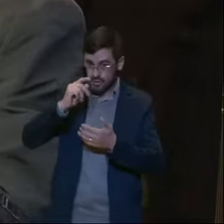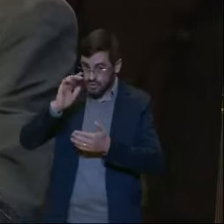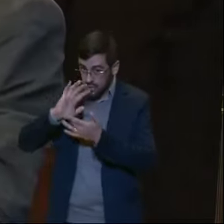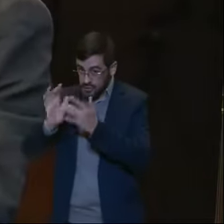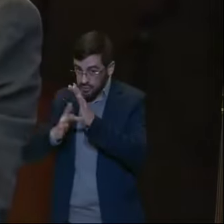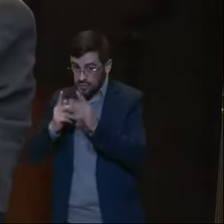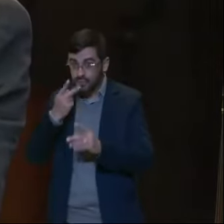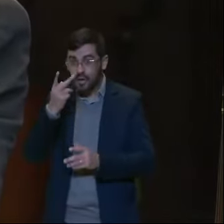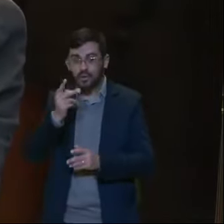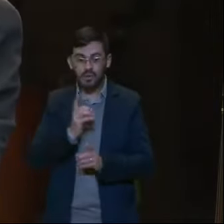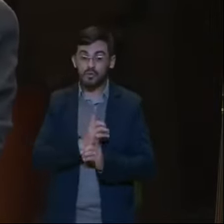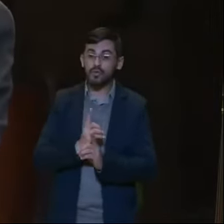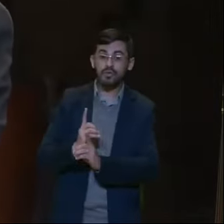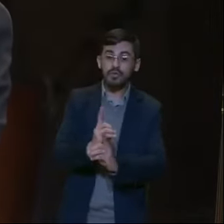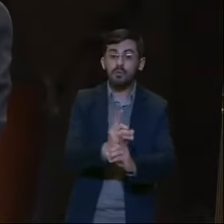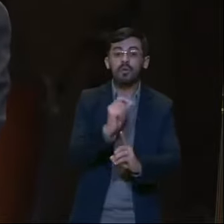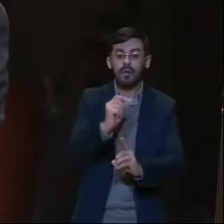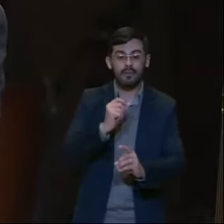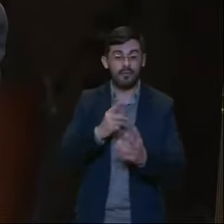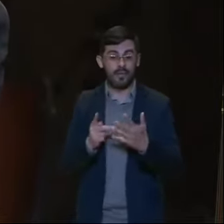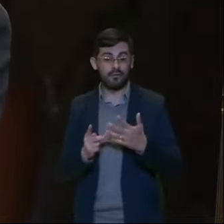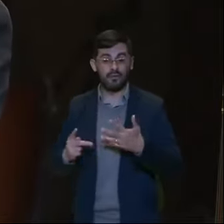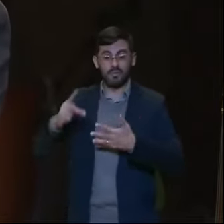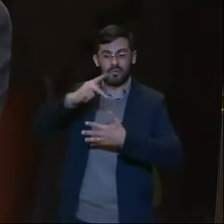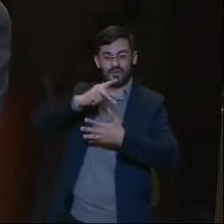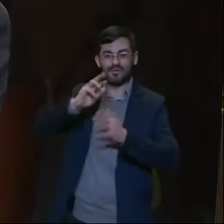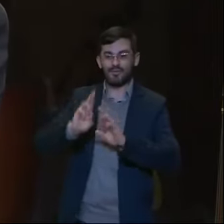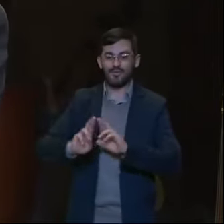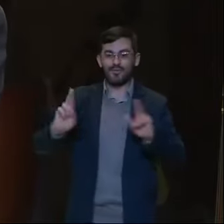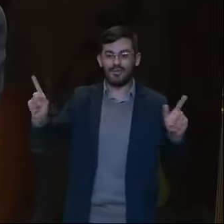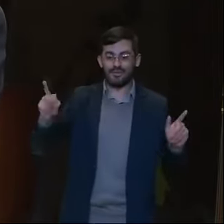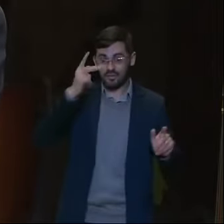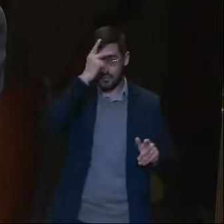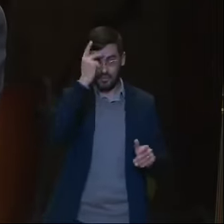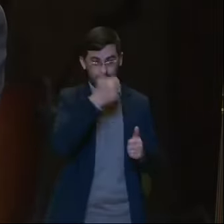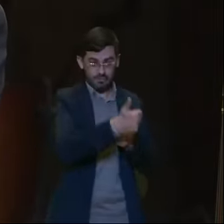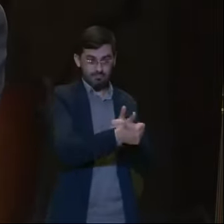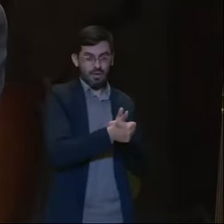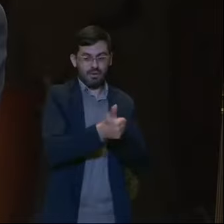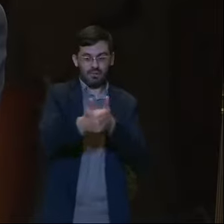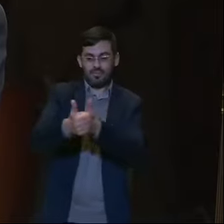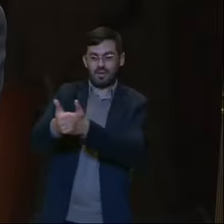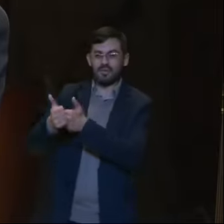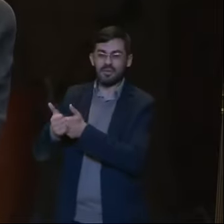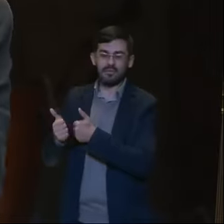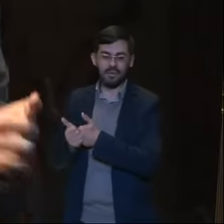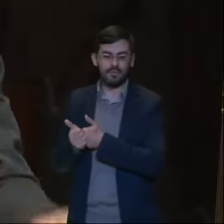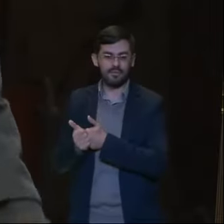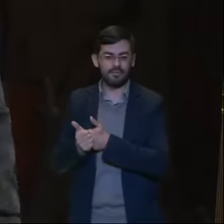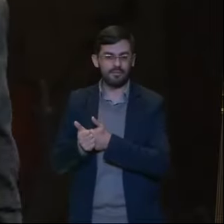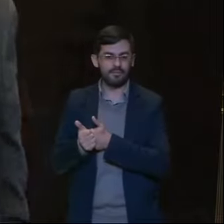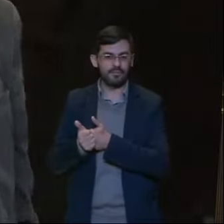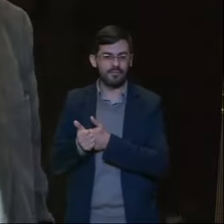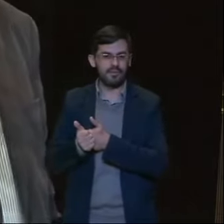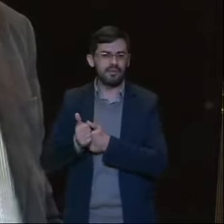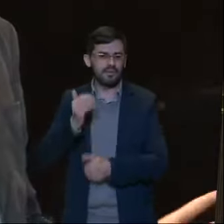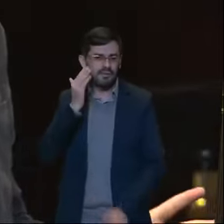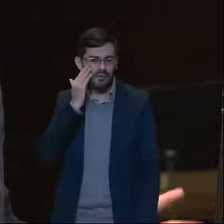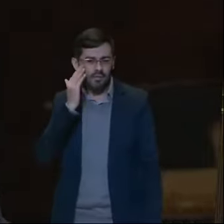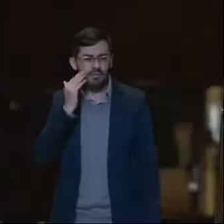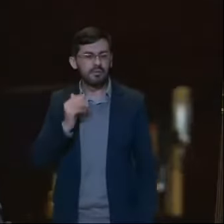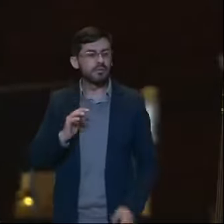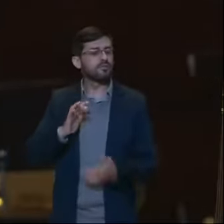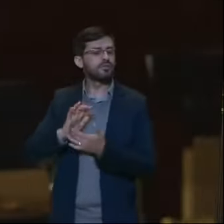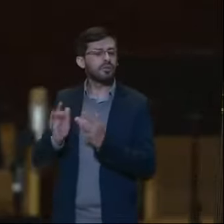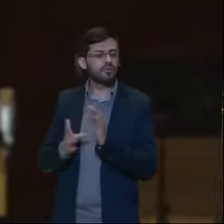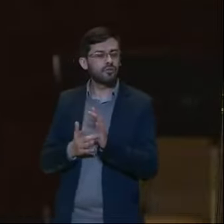teriam prioridades diferentes das pessoas ao redor deles. Sabe, uma das coisas que se destaca é quando Jesus